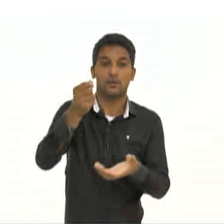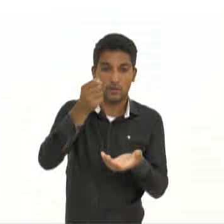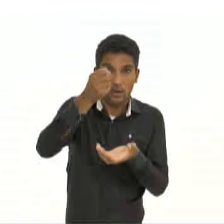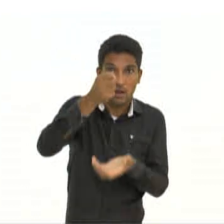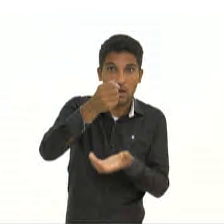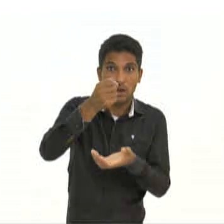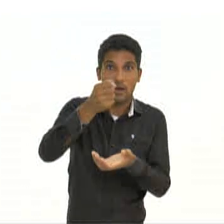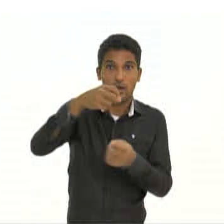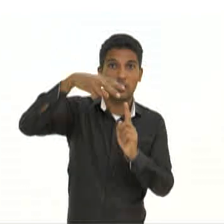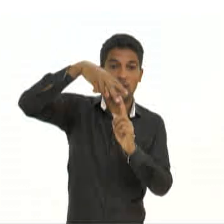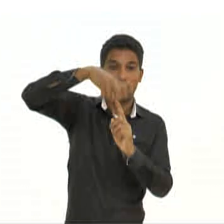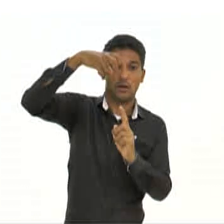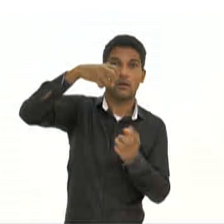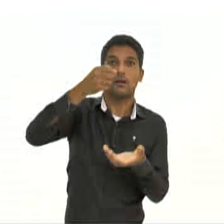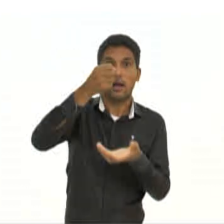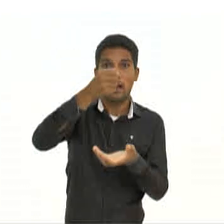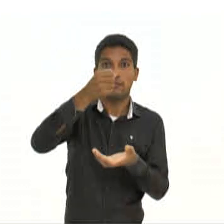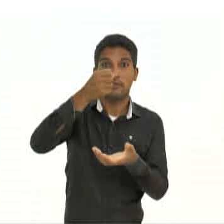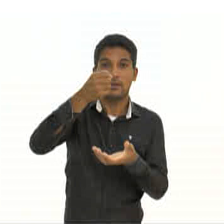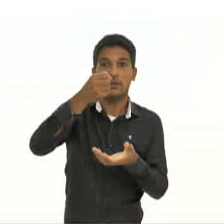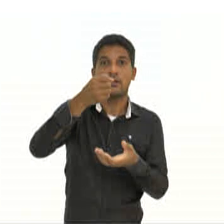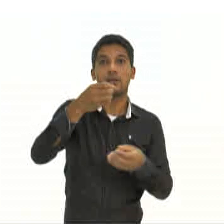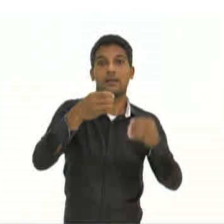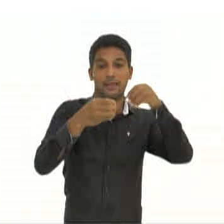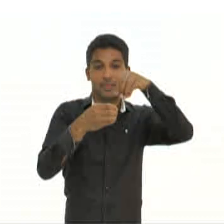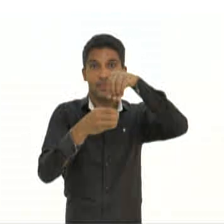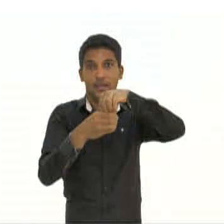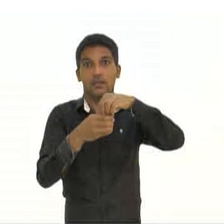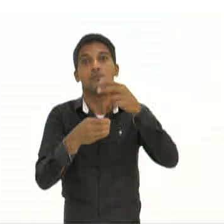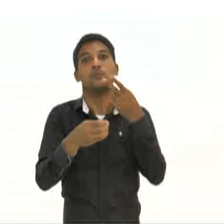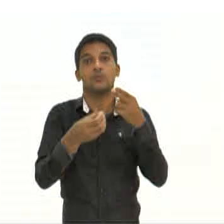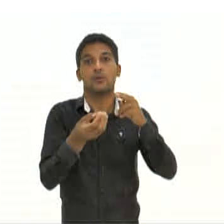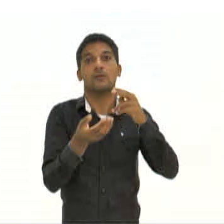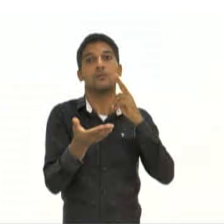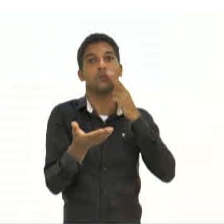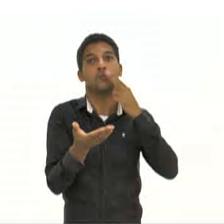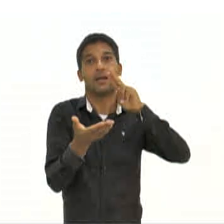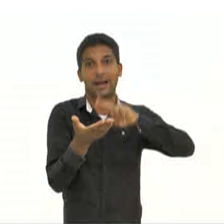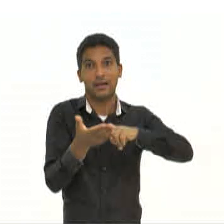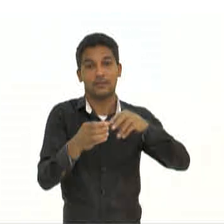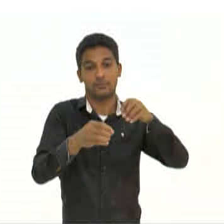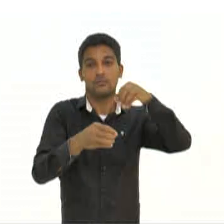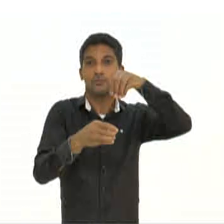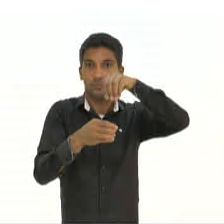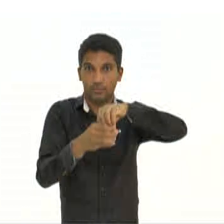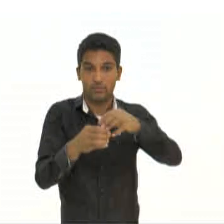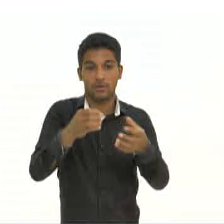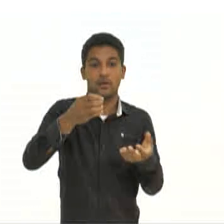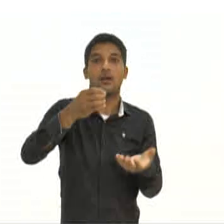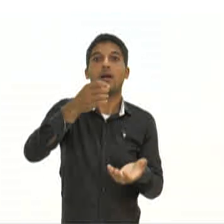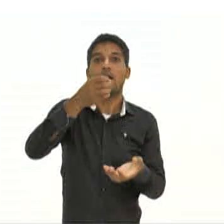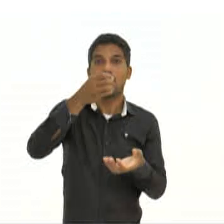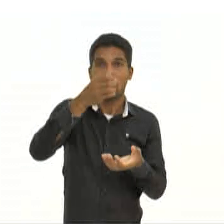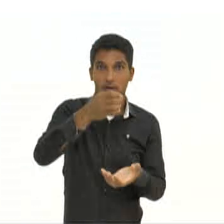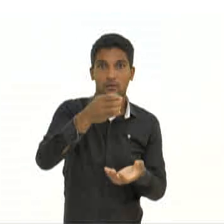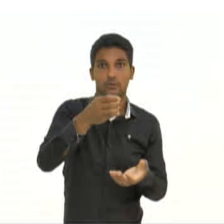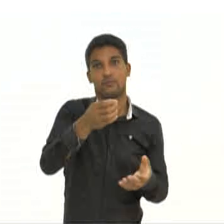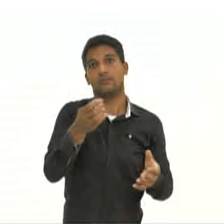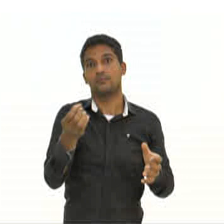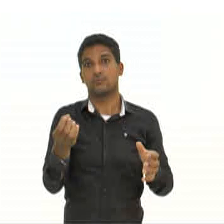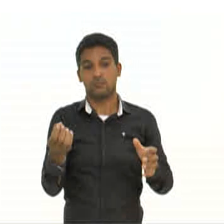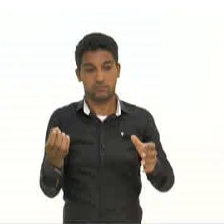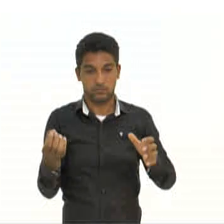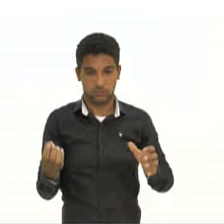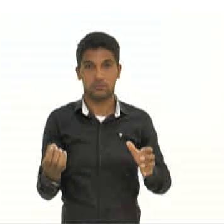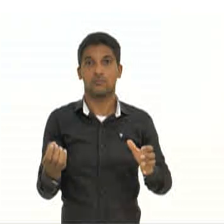em mensageiros que decoravam a mensagem e corriam antes de esquecê-las para reproduzi-la ao destinatário?